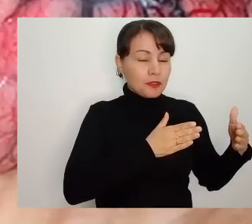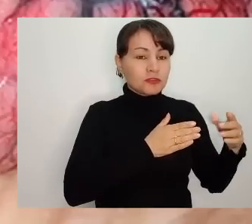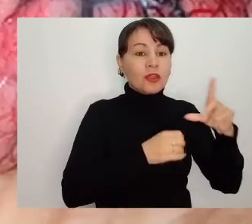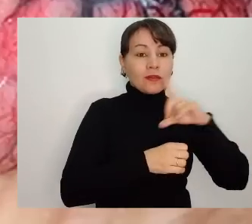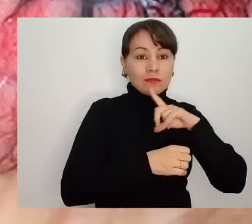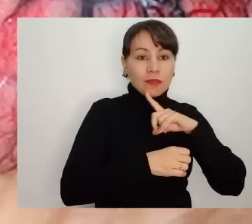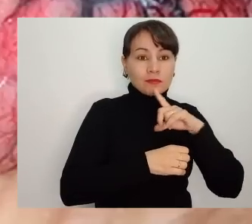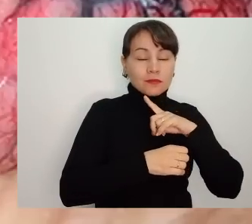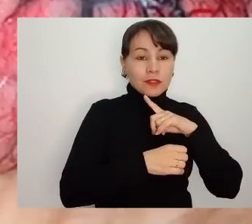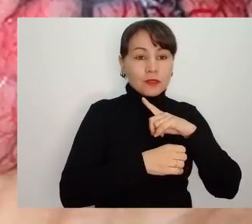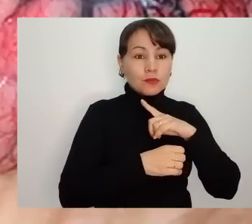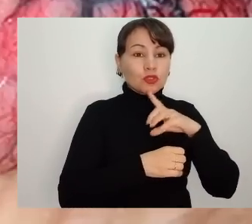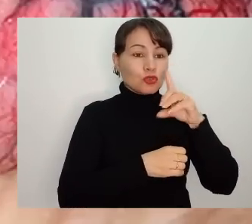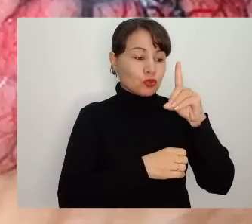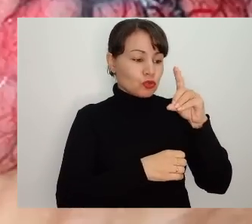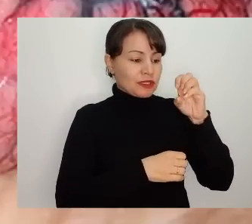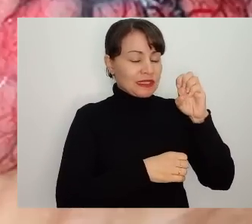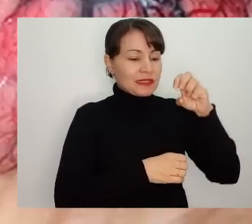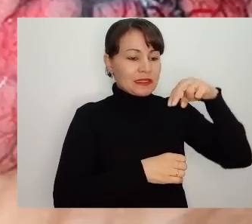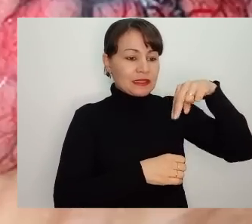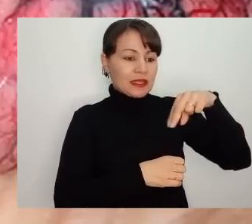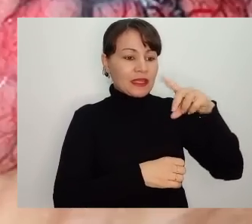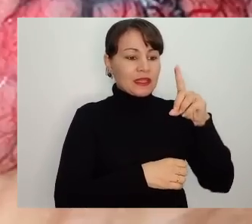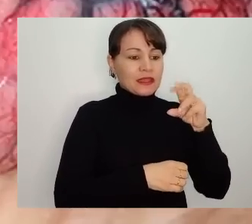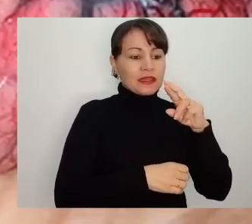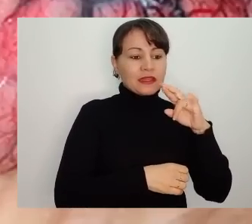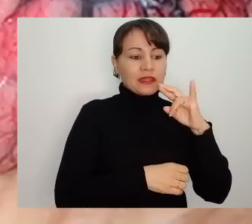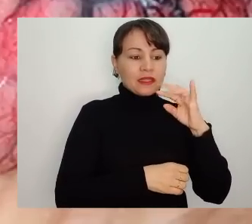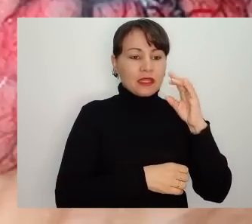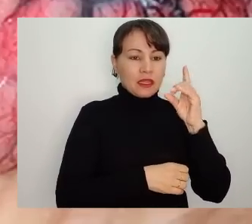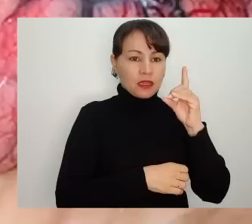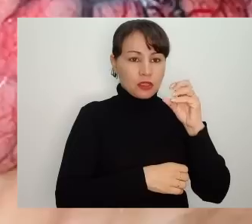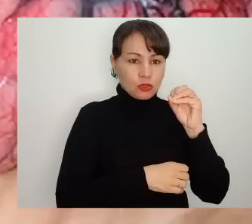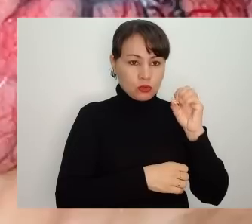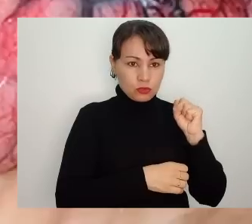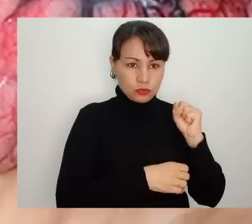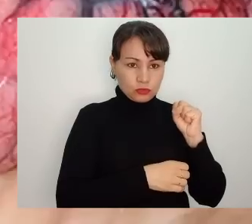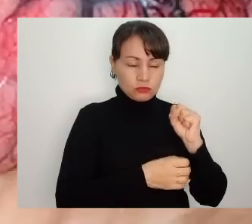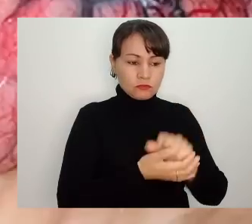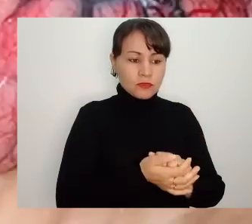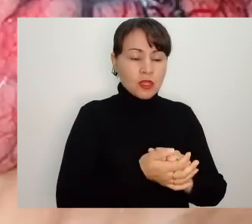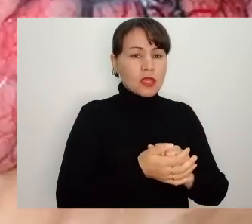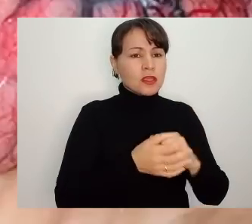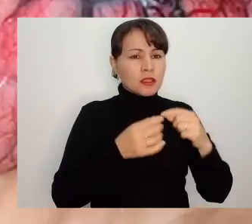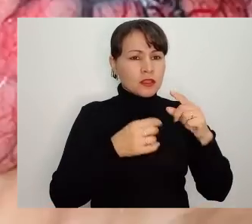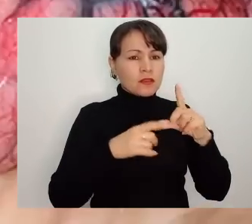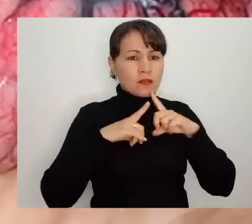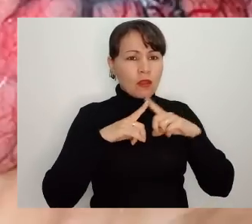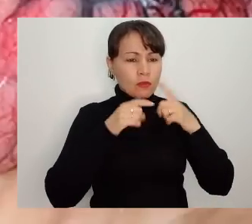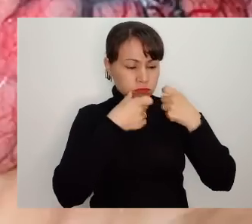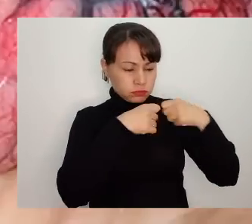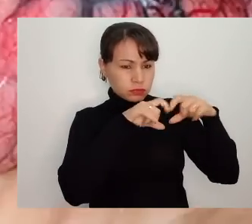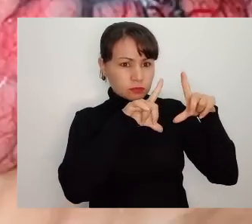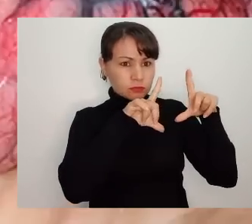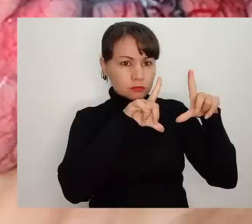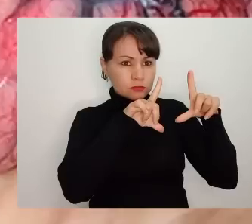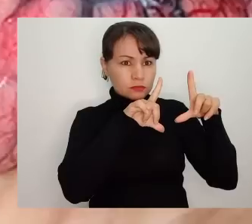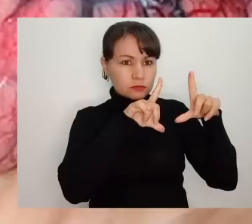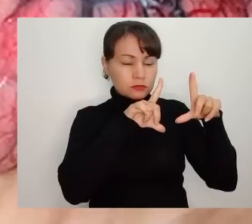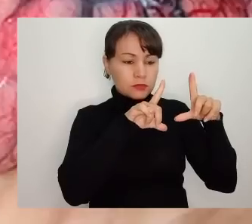Lateralmente a esse corpo, nós temos os dendritos, que são esses prolongamentos que vocês estão observando